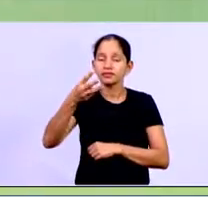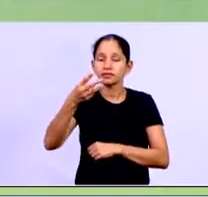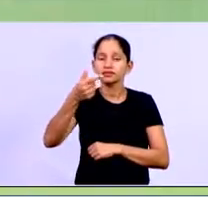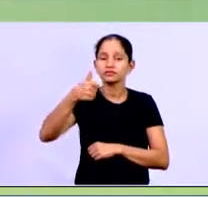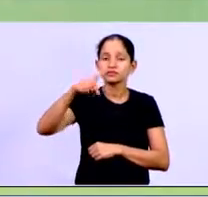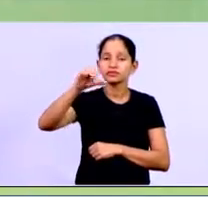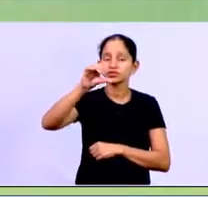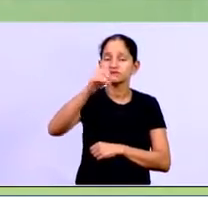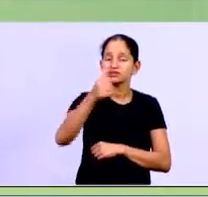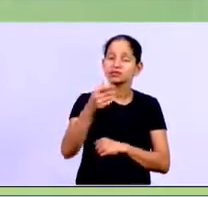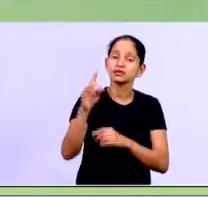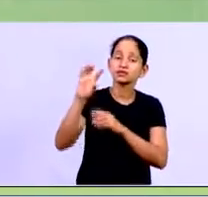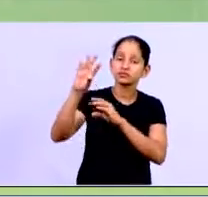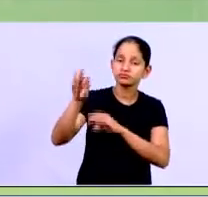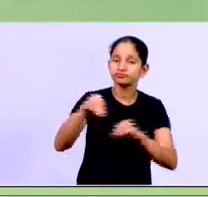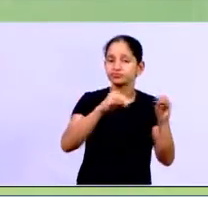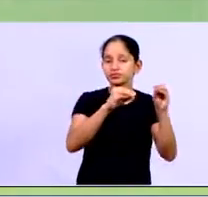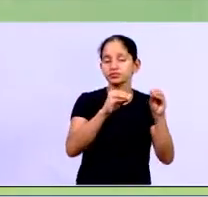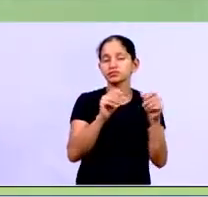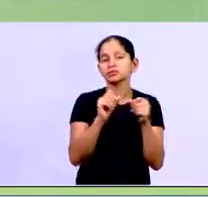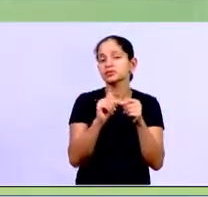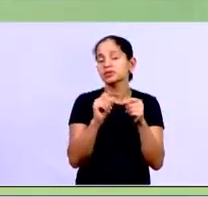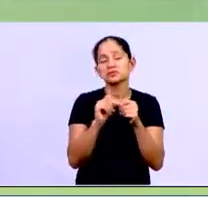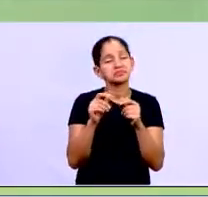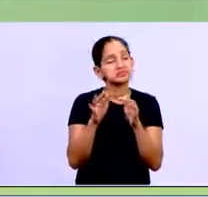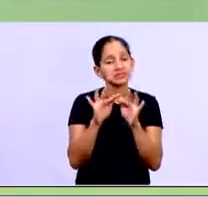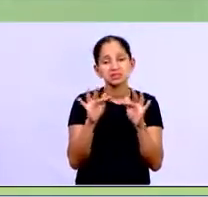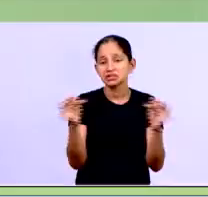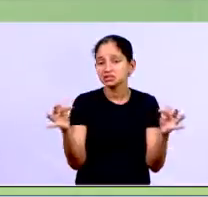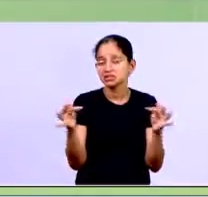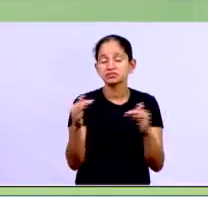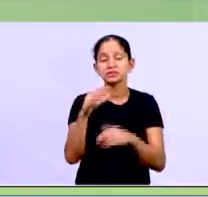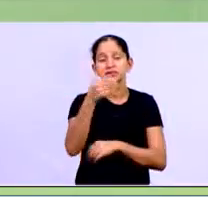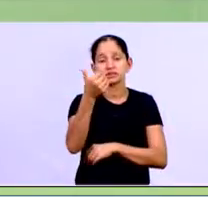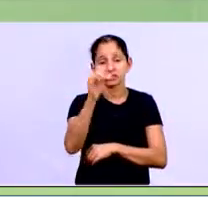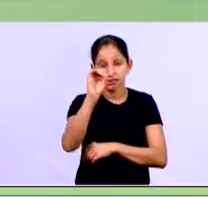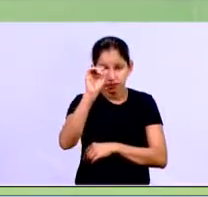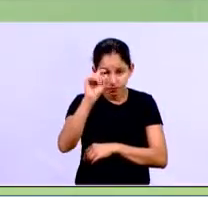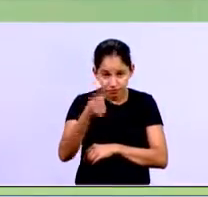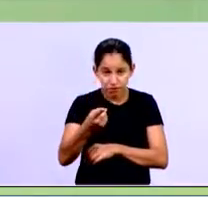3,16986 passou dividindo 10.000. E aí basta dividir 10.000 por